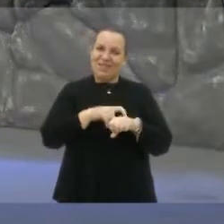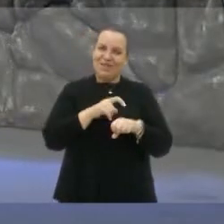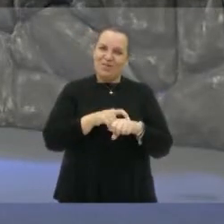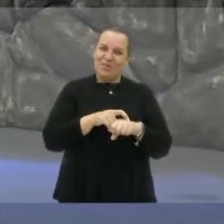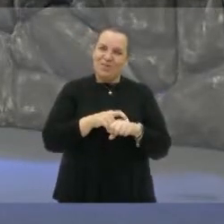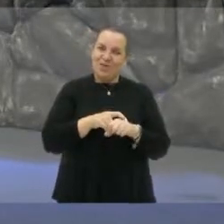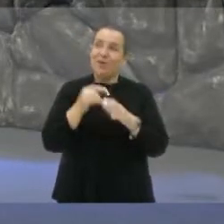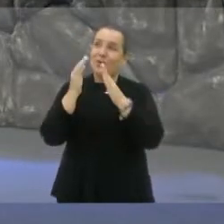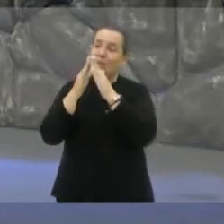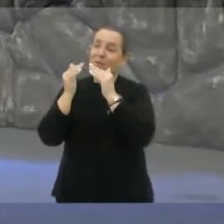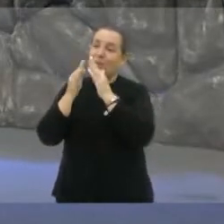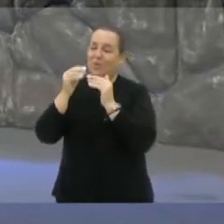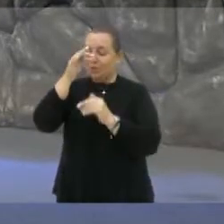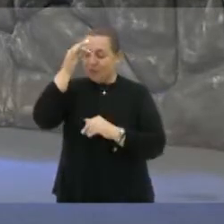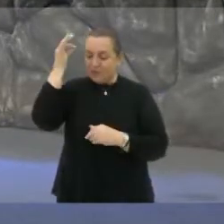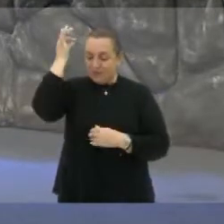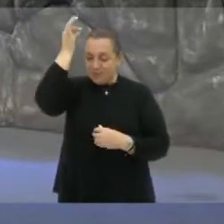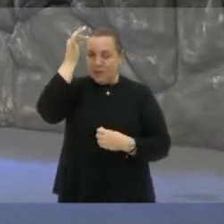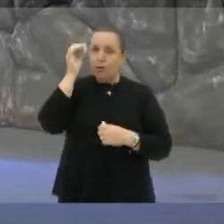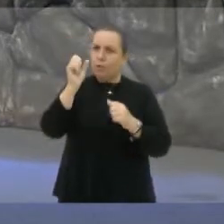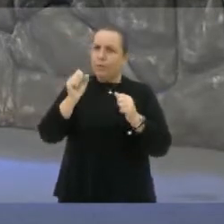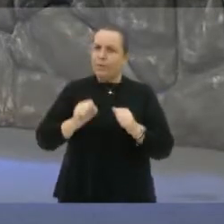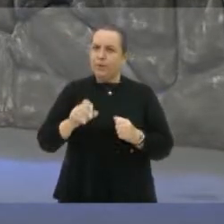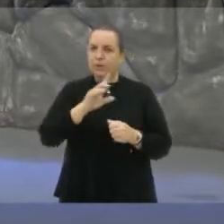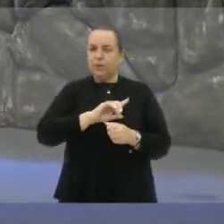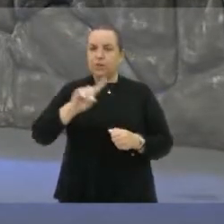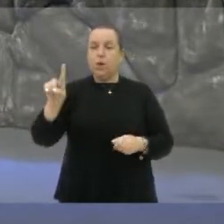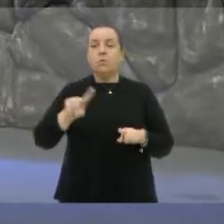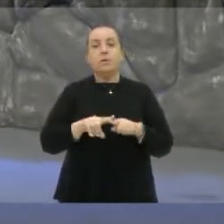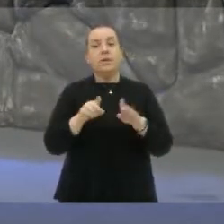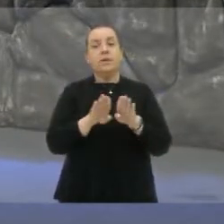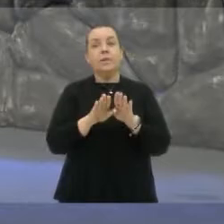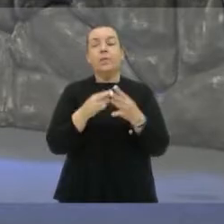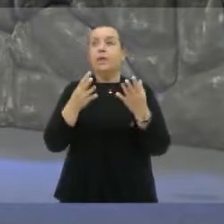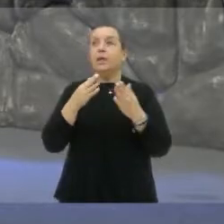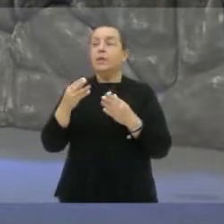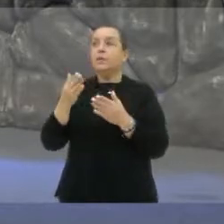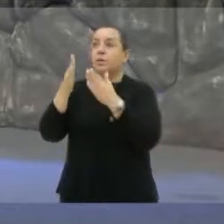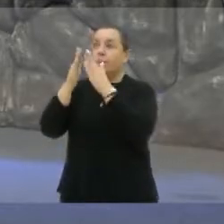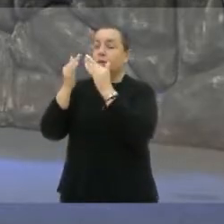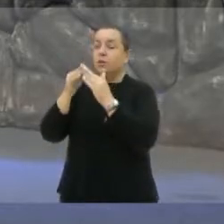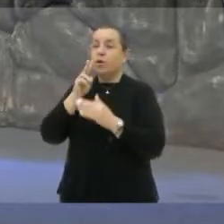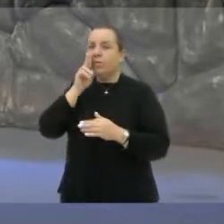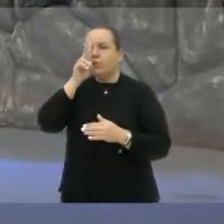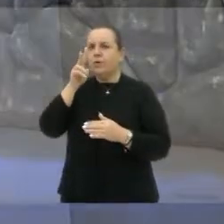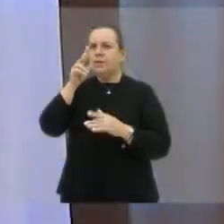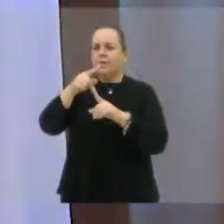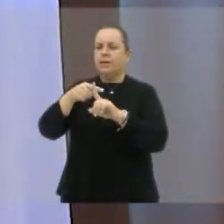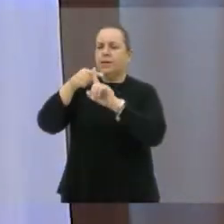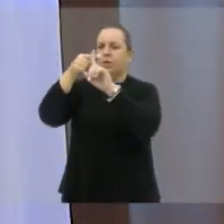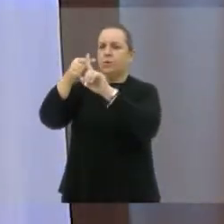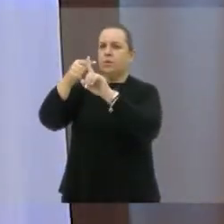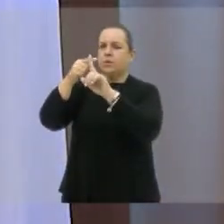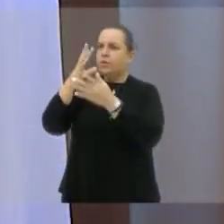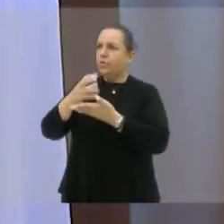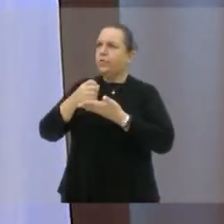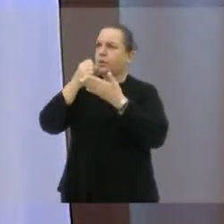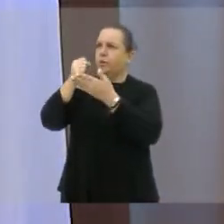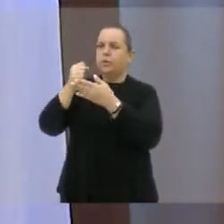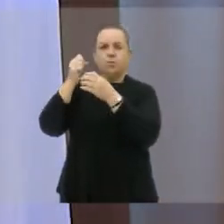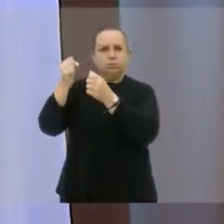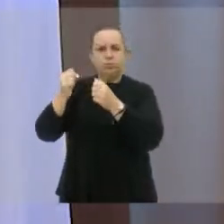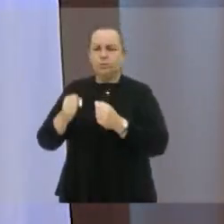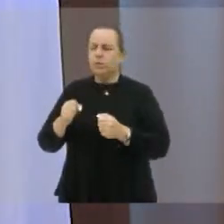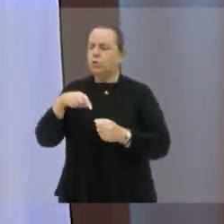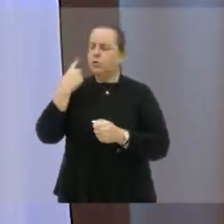Espírito, clamamos o poder de Deus, mas queremos também pedir a força da cruz salvadora, redentora de nosso Senhor Jesus